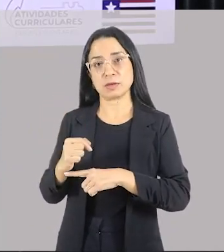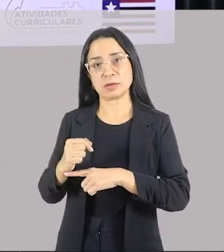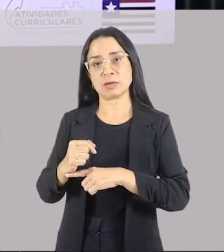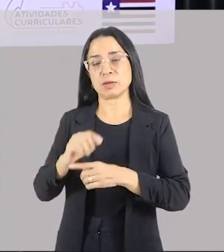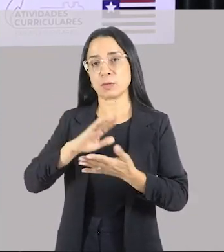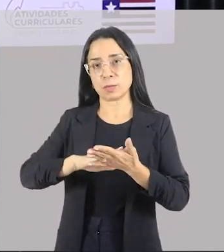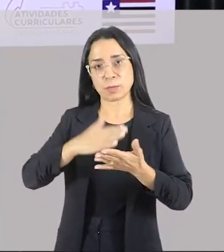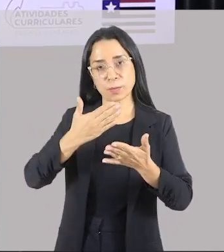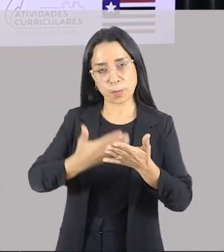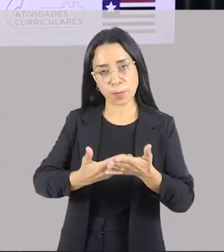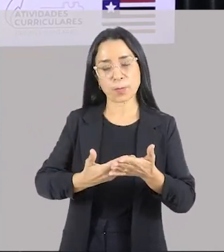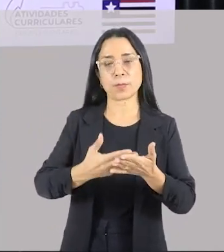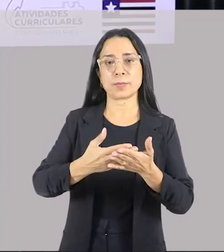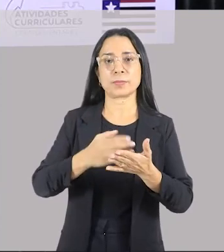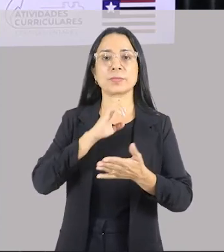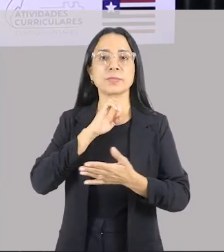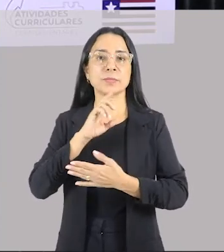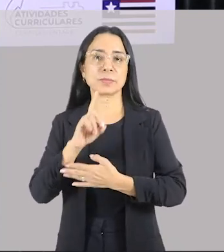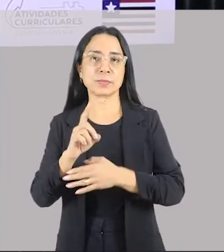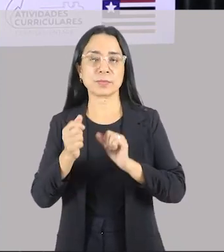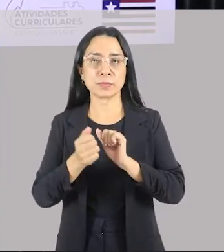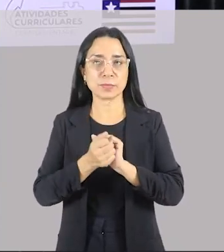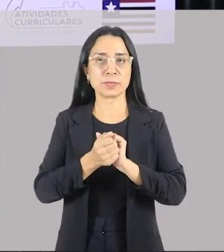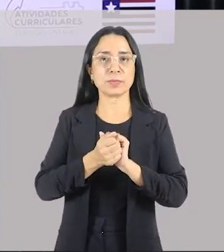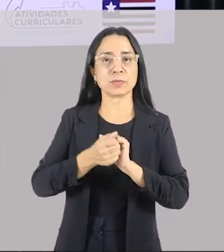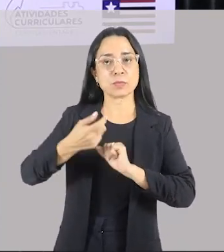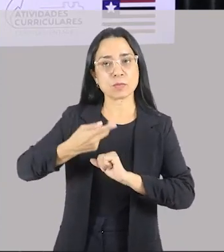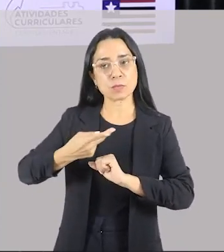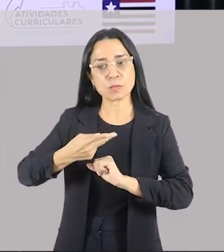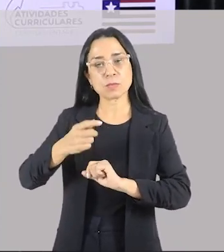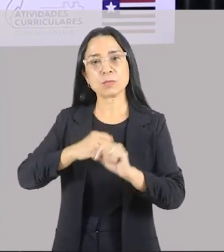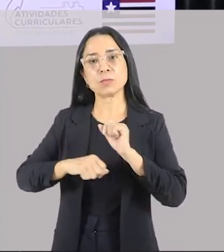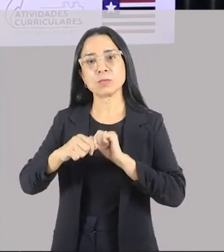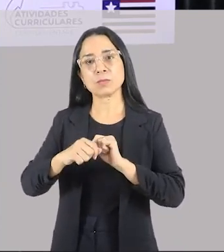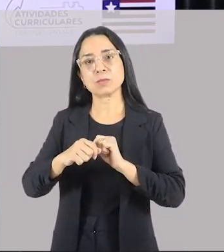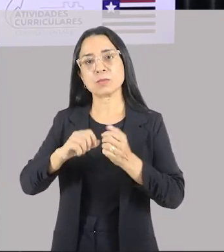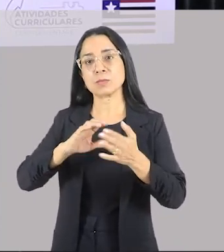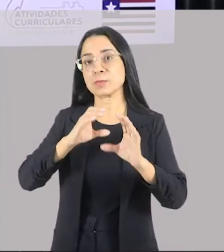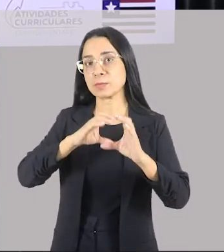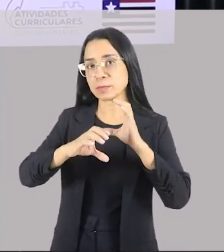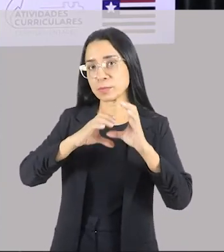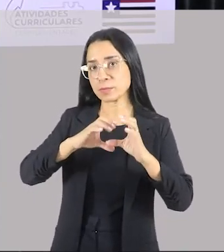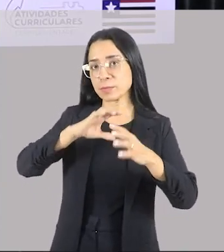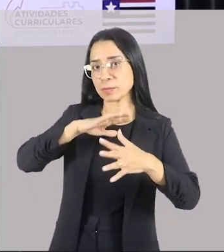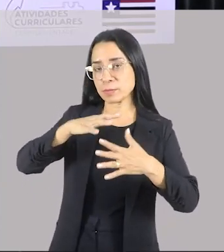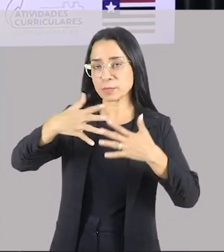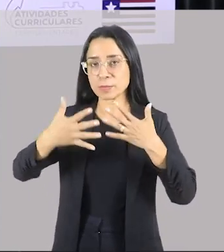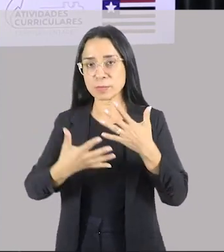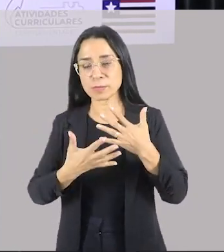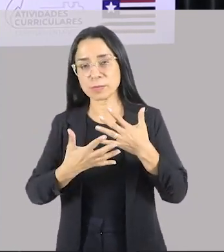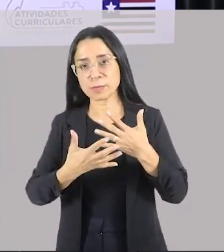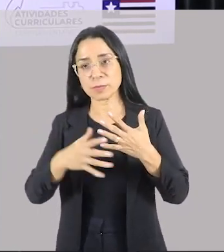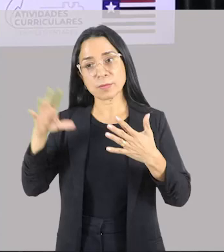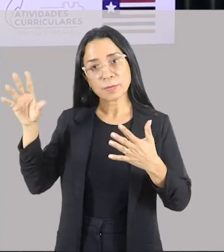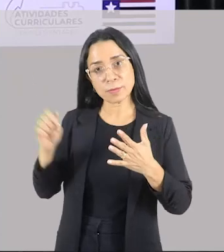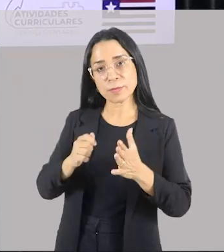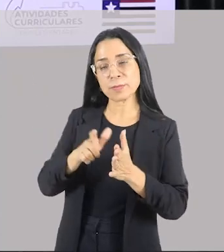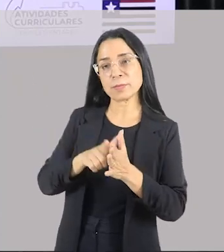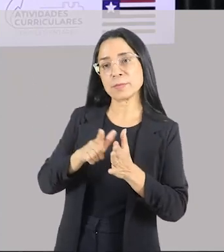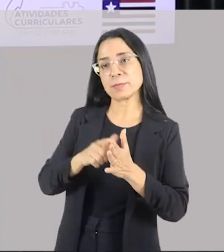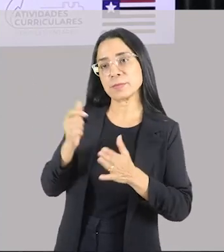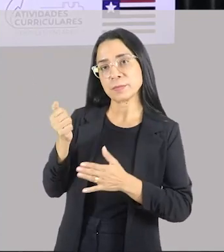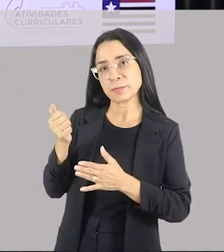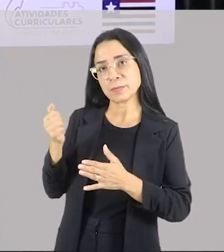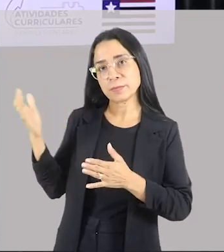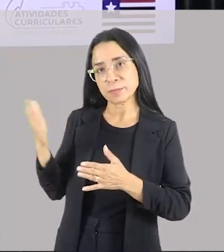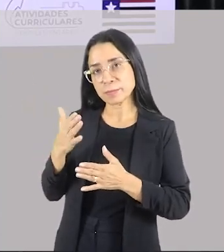nossa intérprete Edna, que juntamente conosco vai conduzir essa aula. Então pegue papel e caneta e vamos para a aula. Bom,